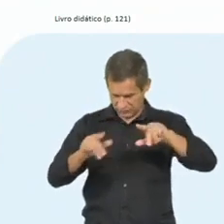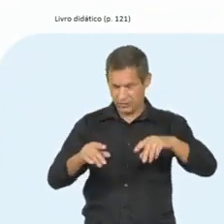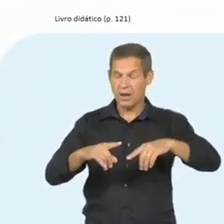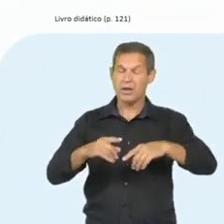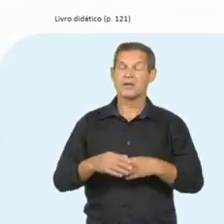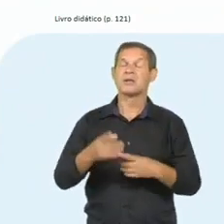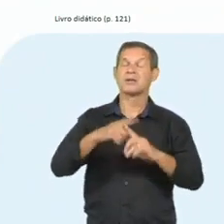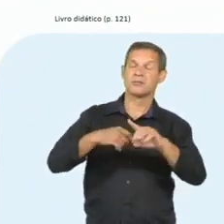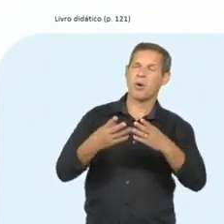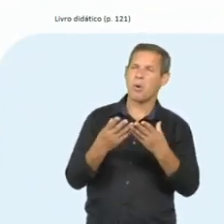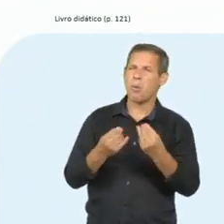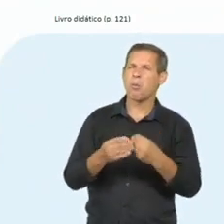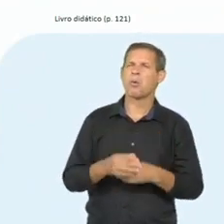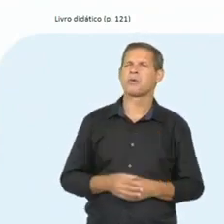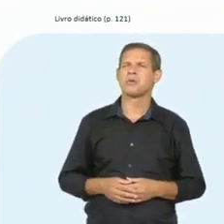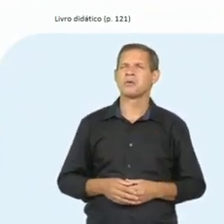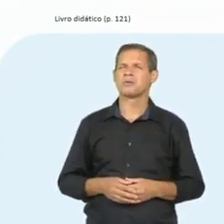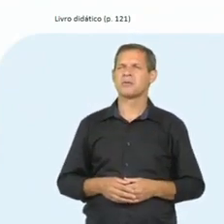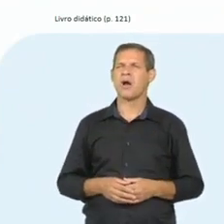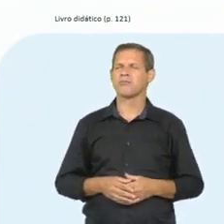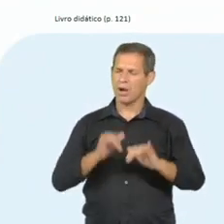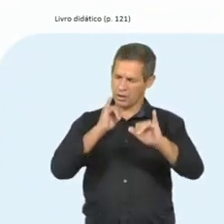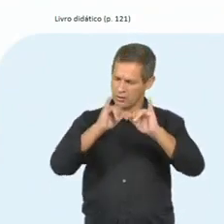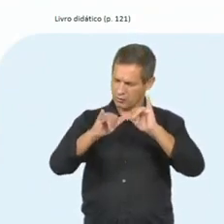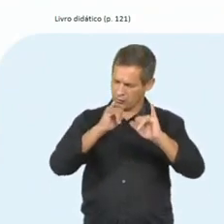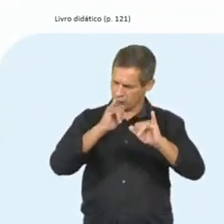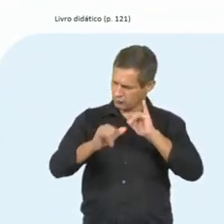É bastante ponto de notificação